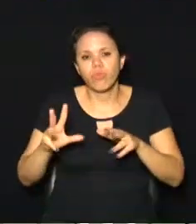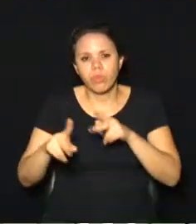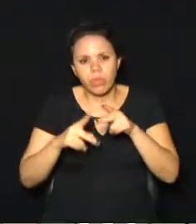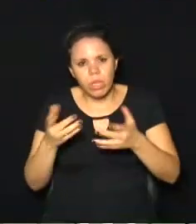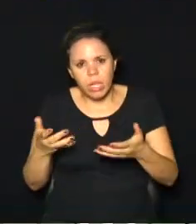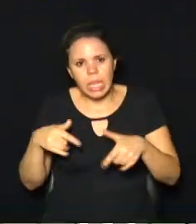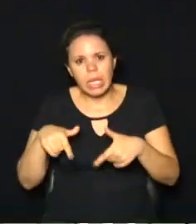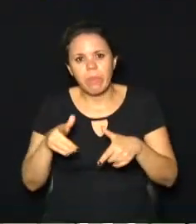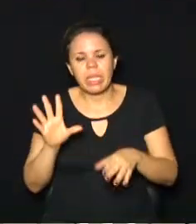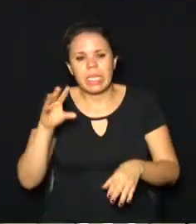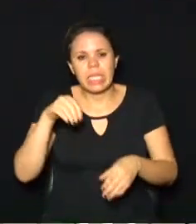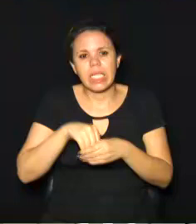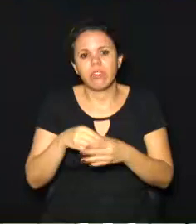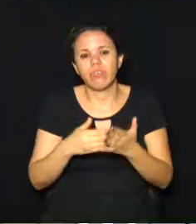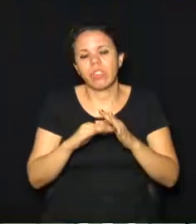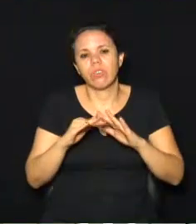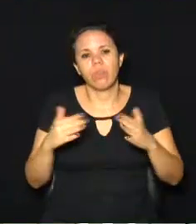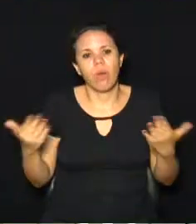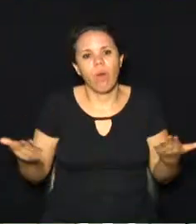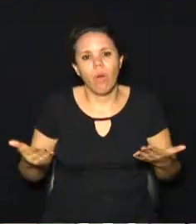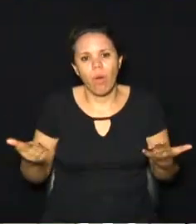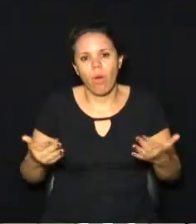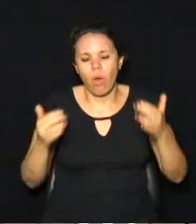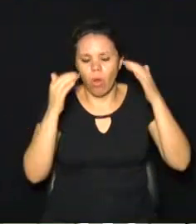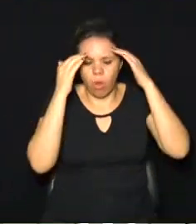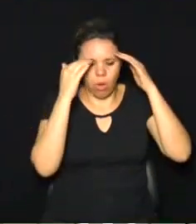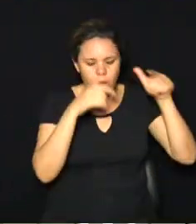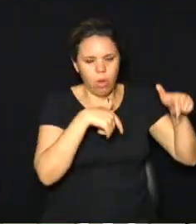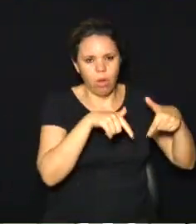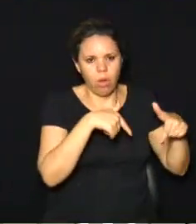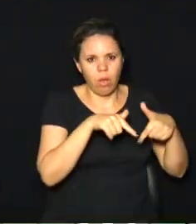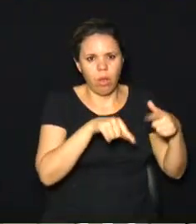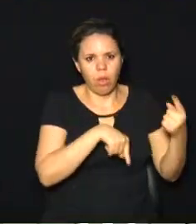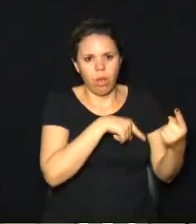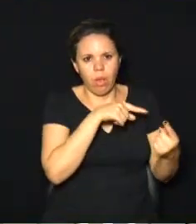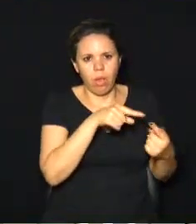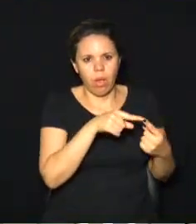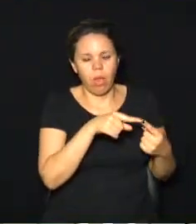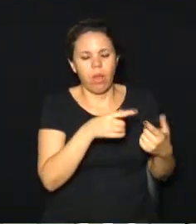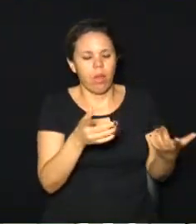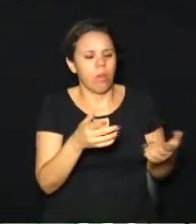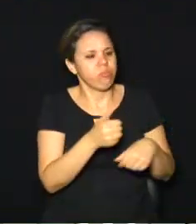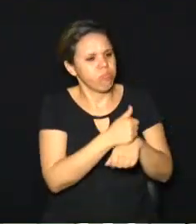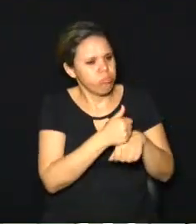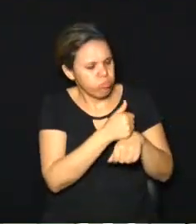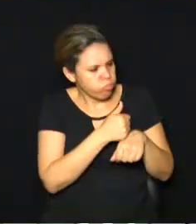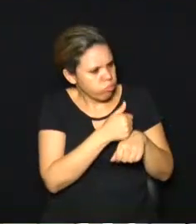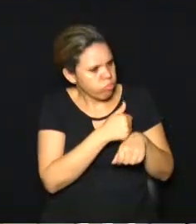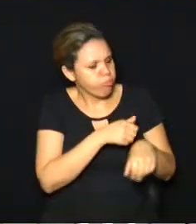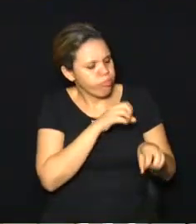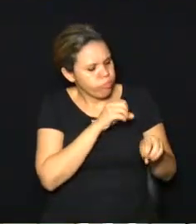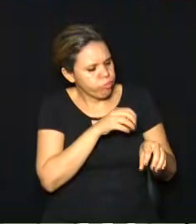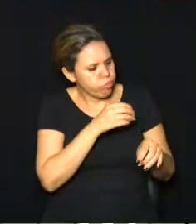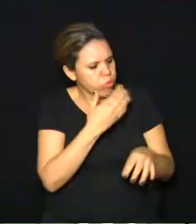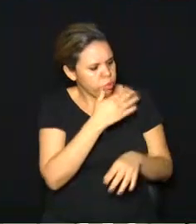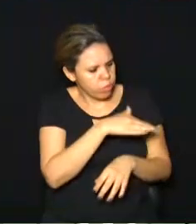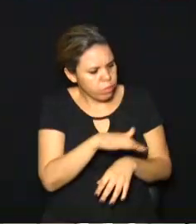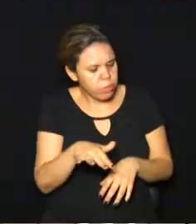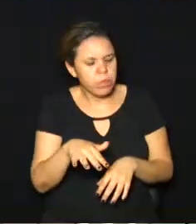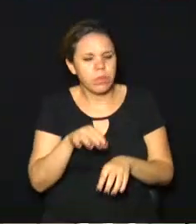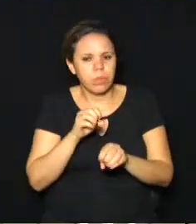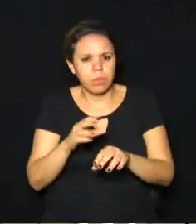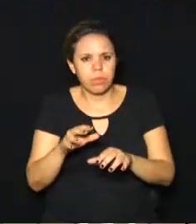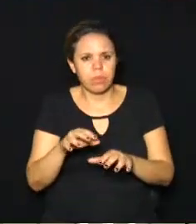nesse momento, né? Gostaria de estar cumprindo a sua missão, a sua vocação de educar as crianças, de prepará-las